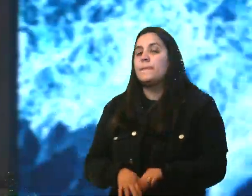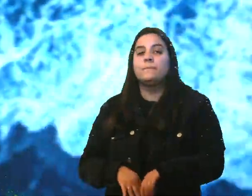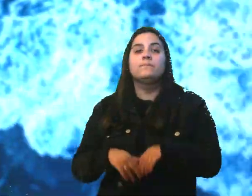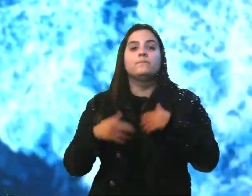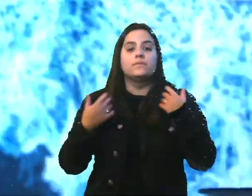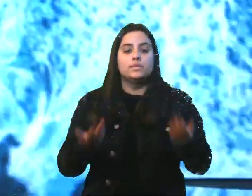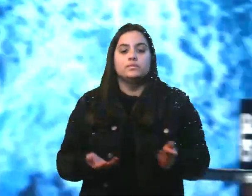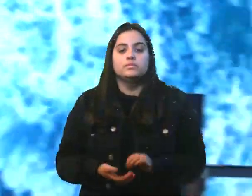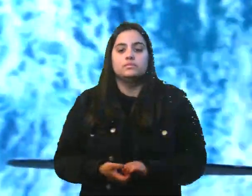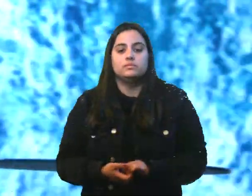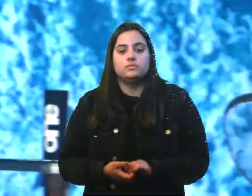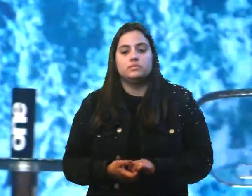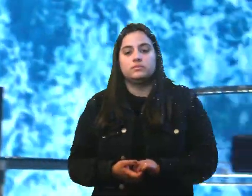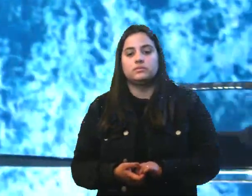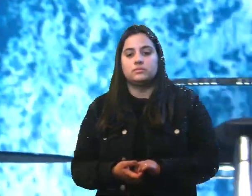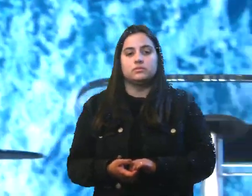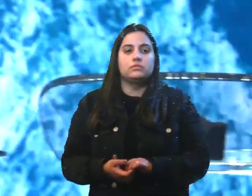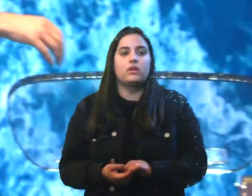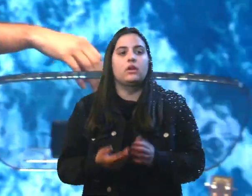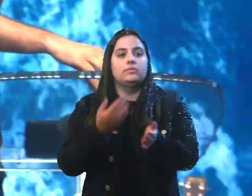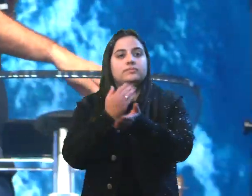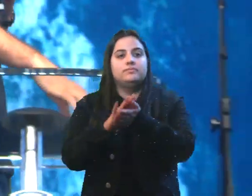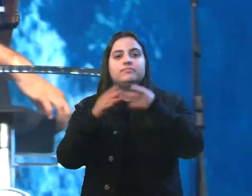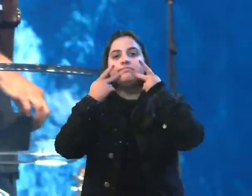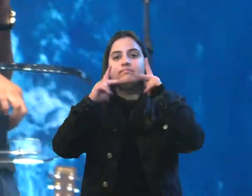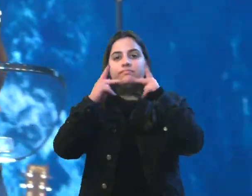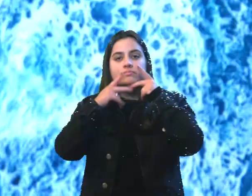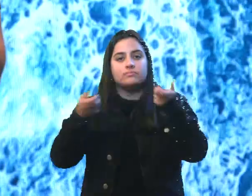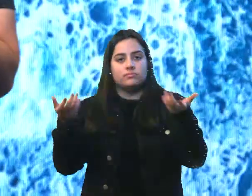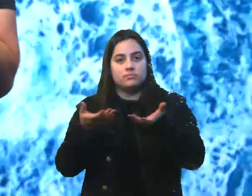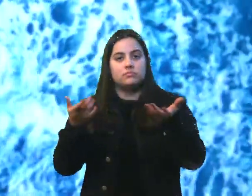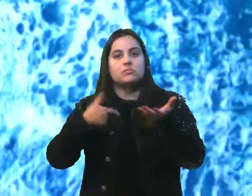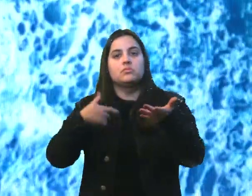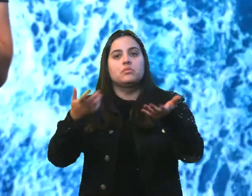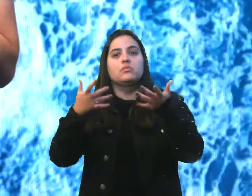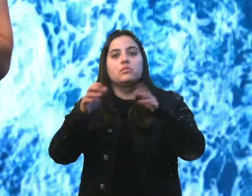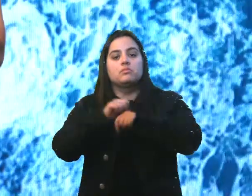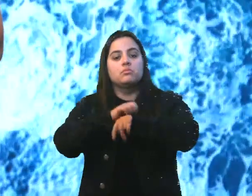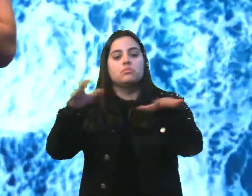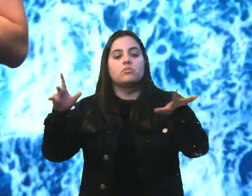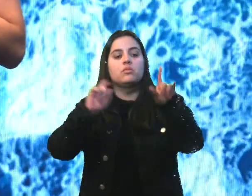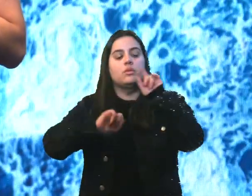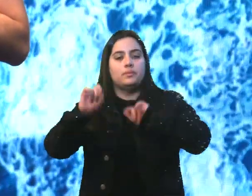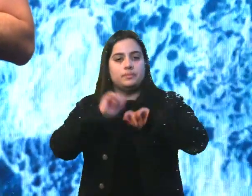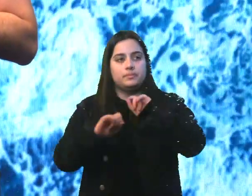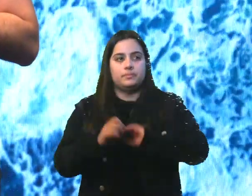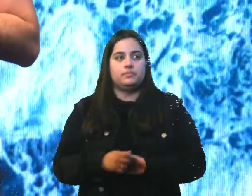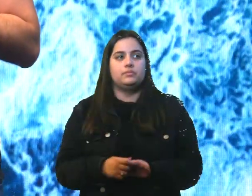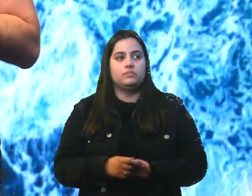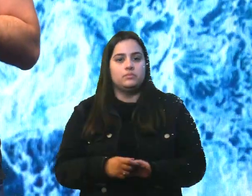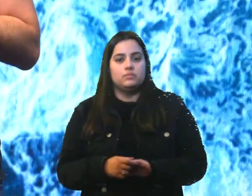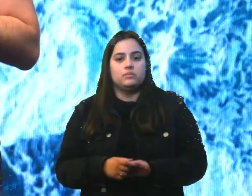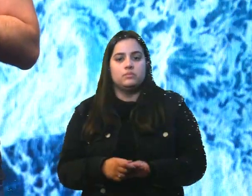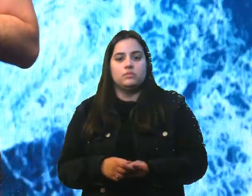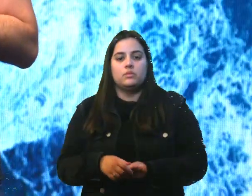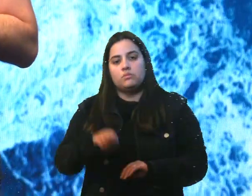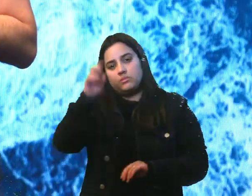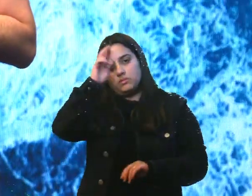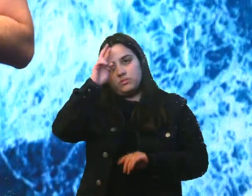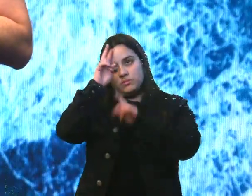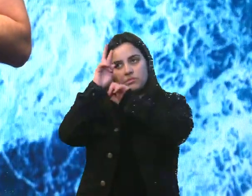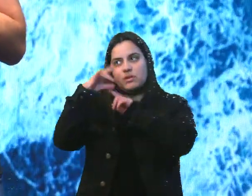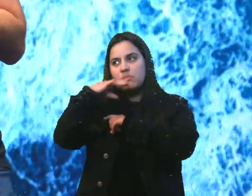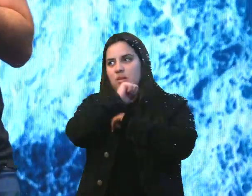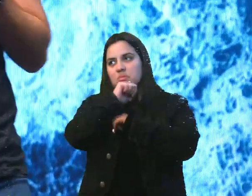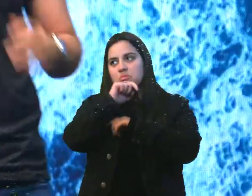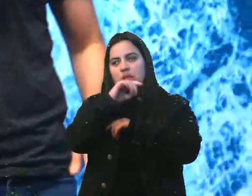Bom, gente, para começar a mensagem de hoje, eu quero compartilhar com vocês uma breve história. Talvez não seja tão